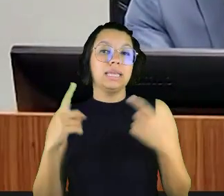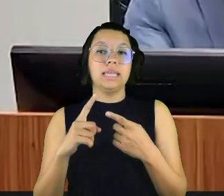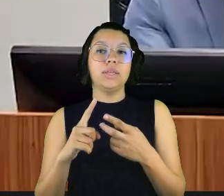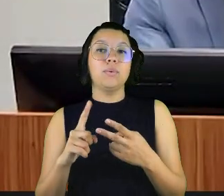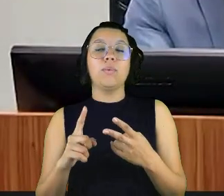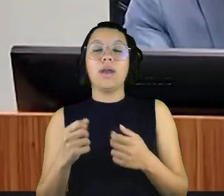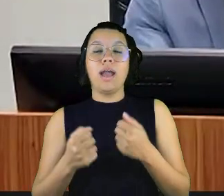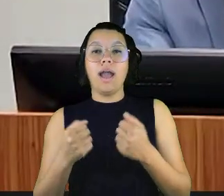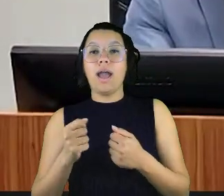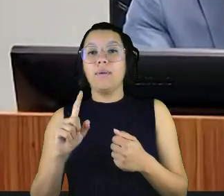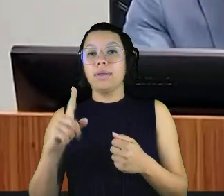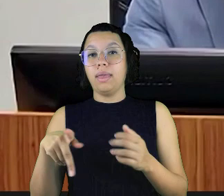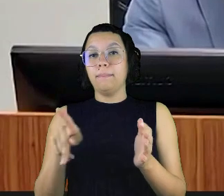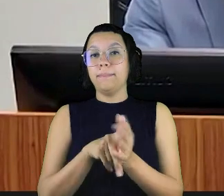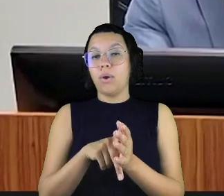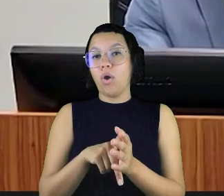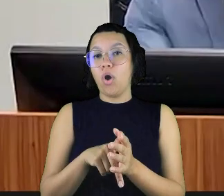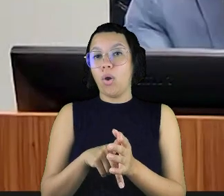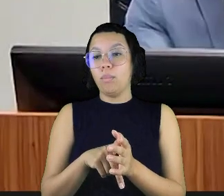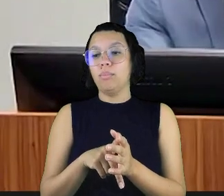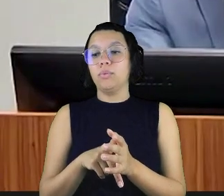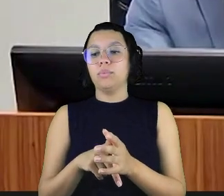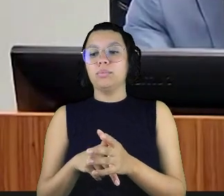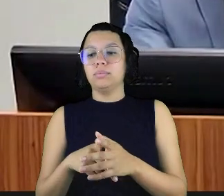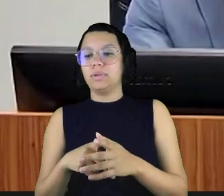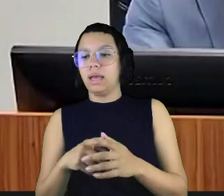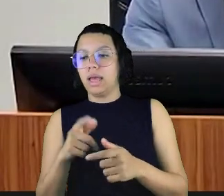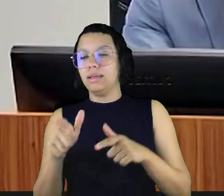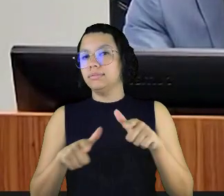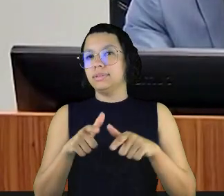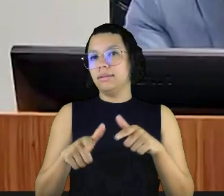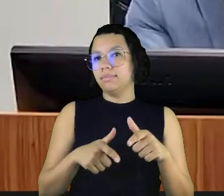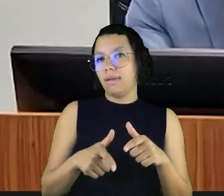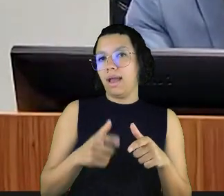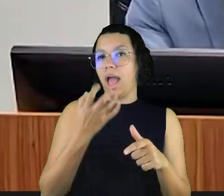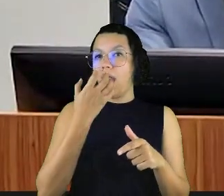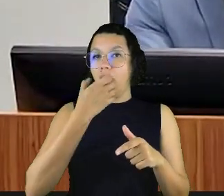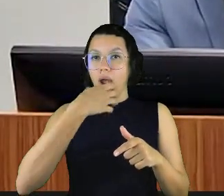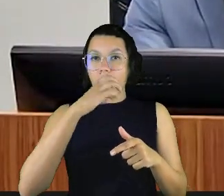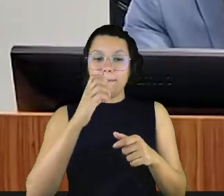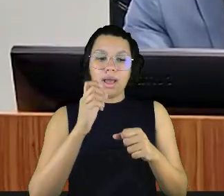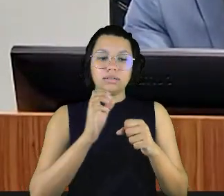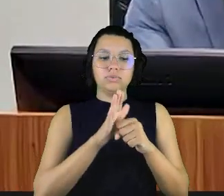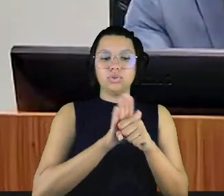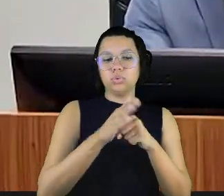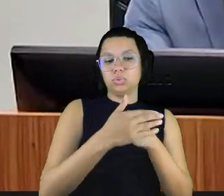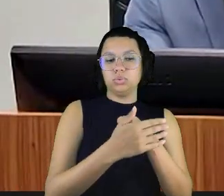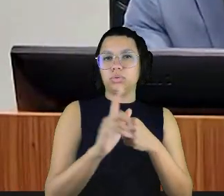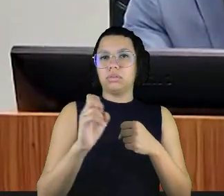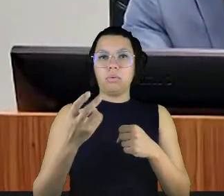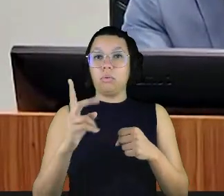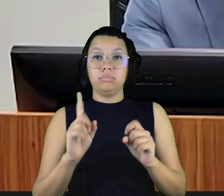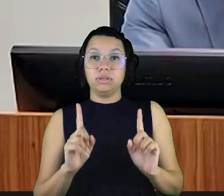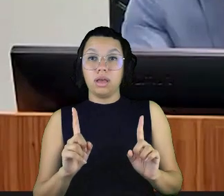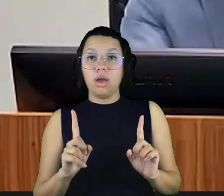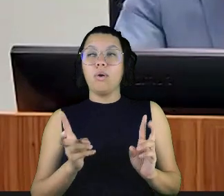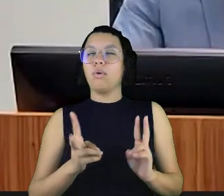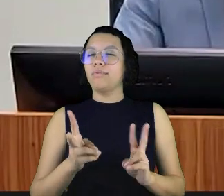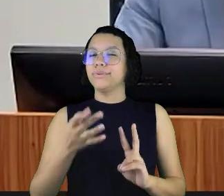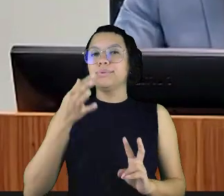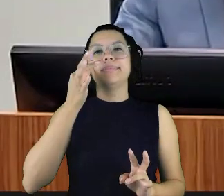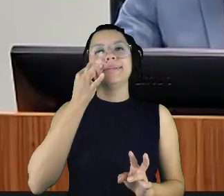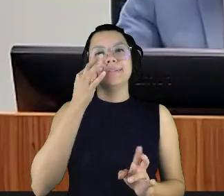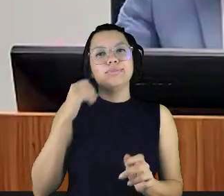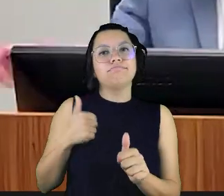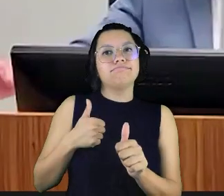maçã. Todas essas coisas continuam presentes, nos perseguindo, A gente tem uma aqui mais.